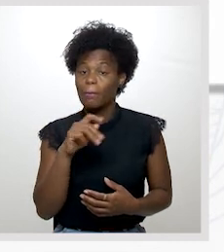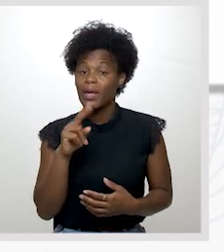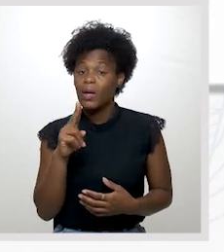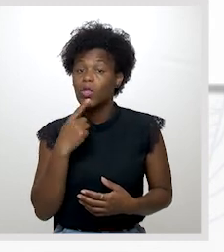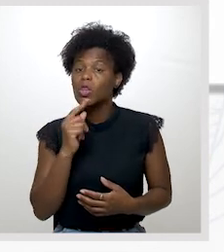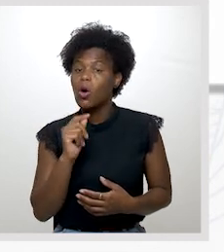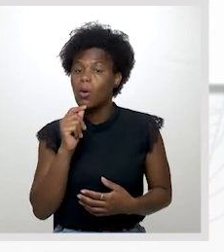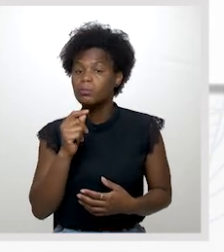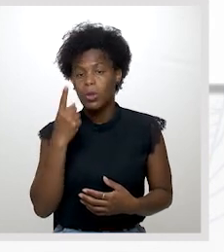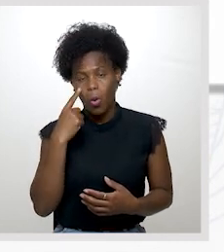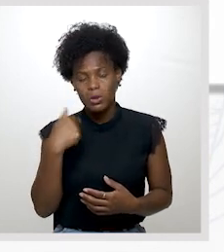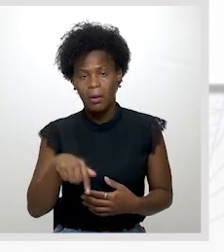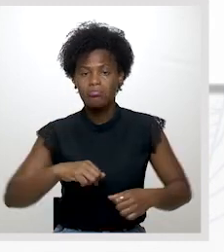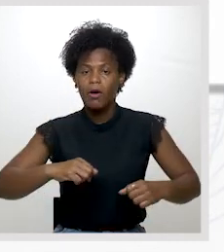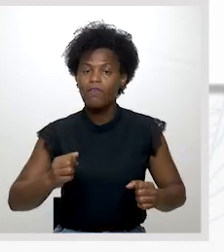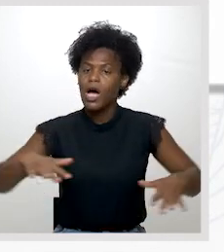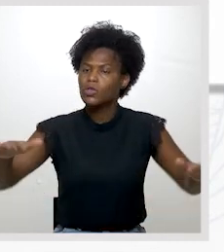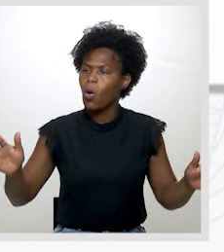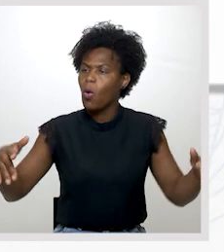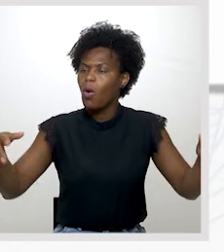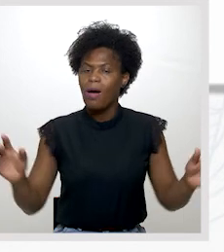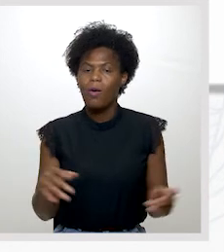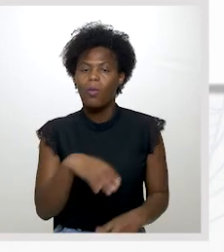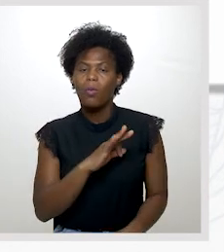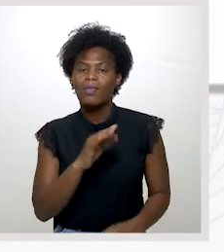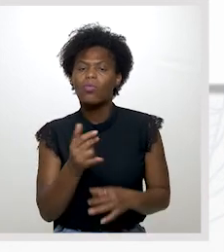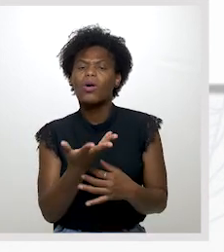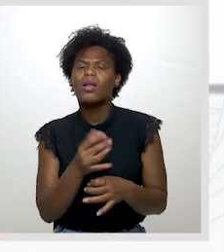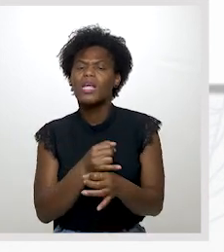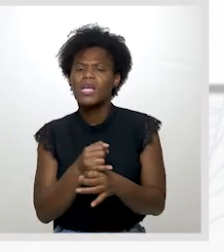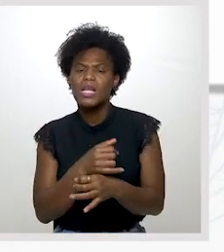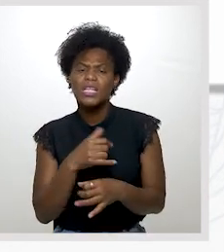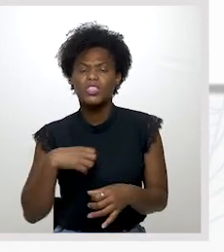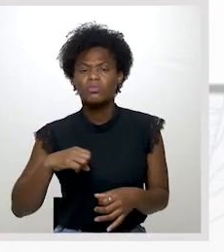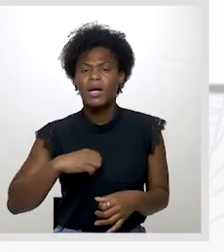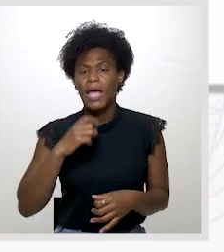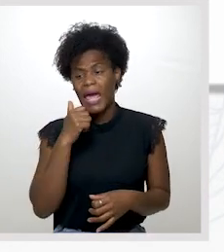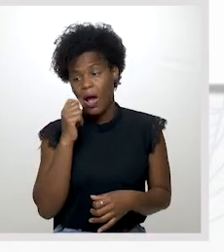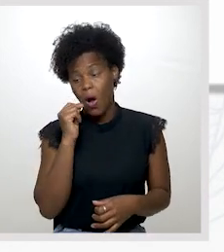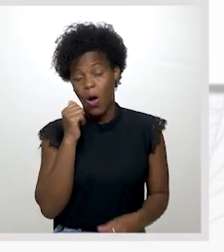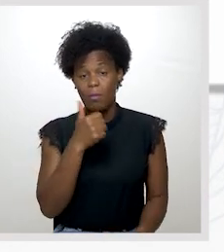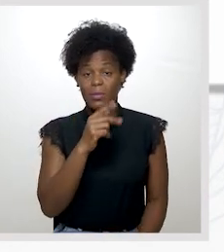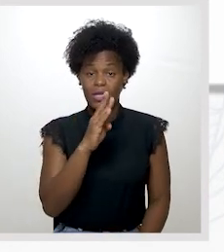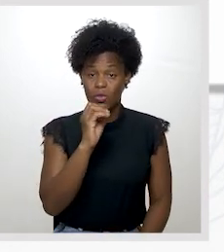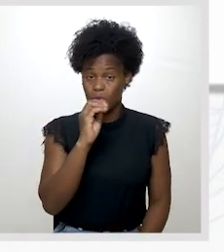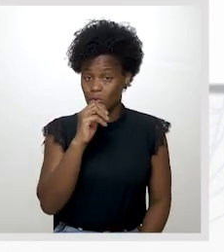por voador. 4. Em que ilha espanhola viveu José Saramago?